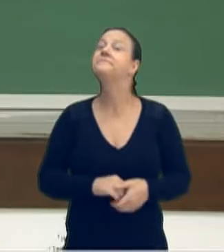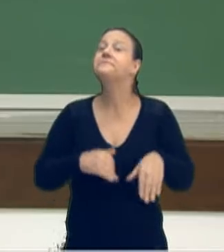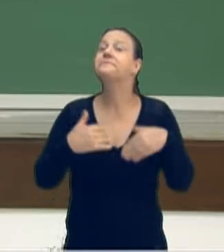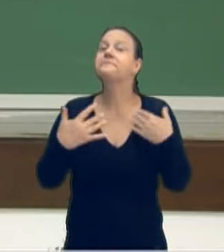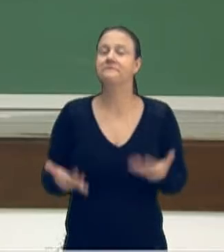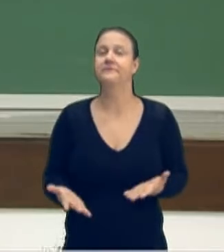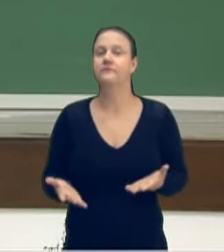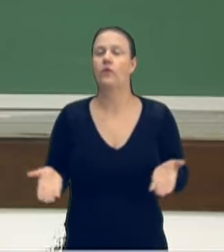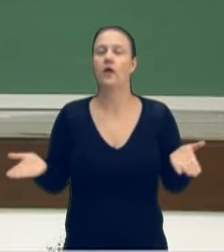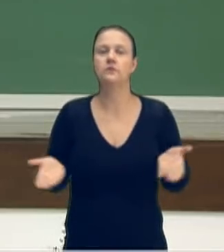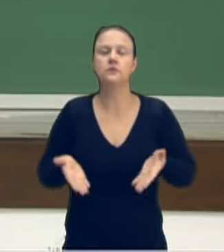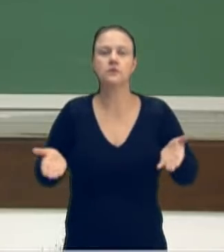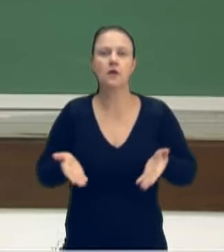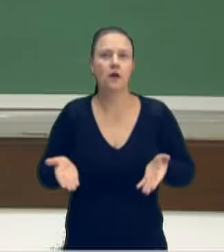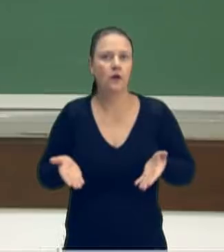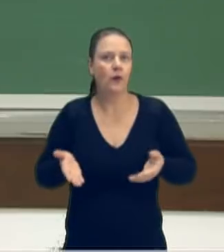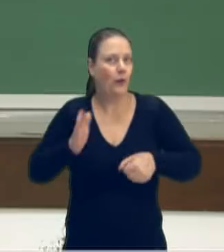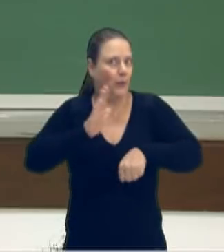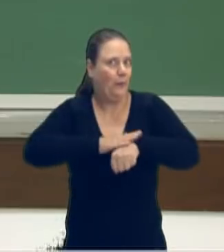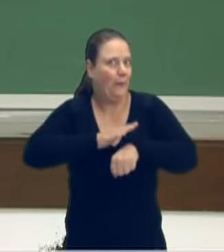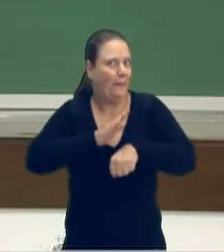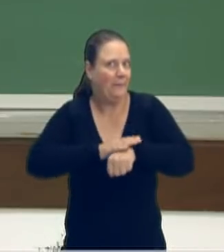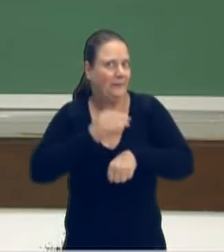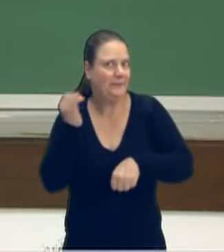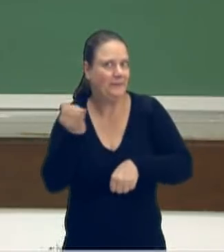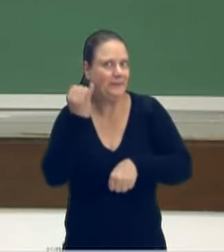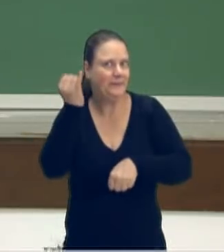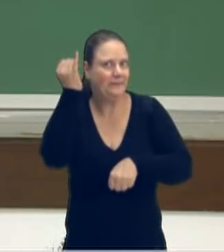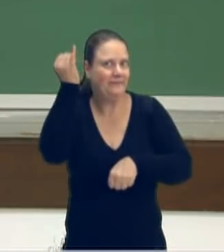Bom, agora chegou o grande momento.